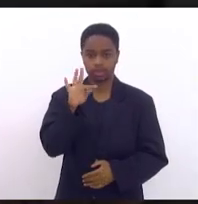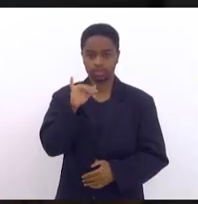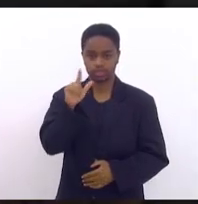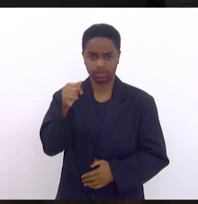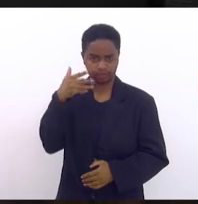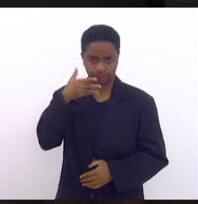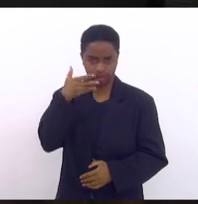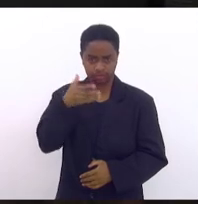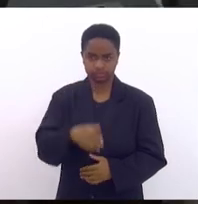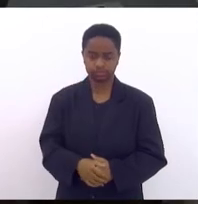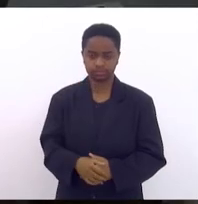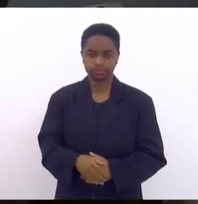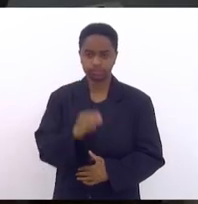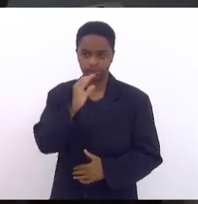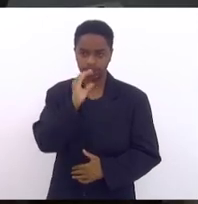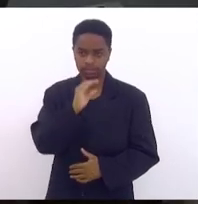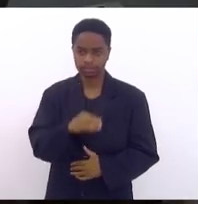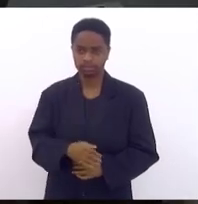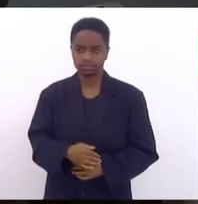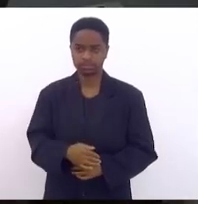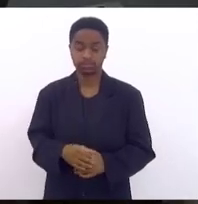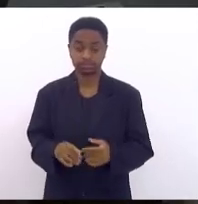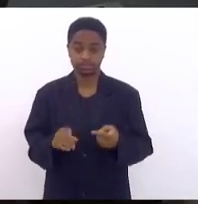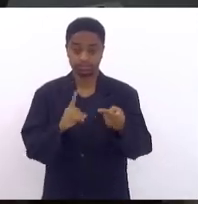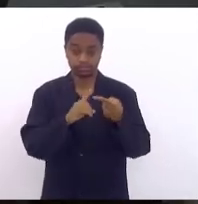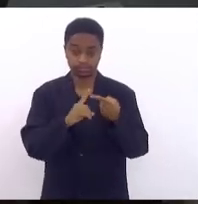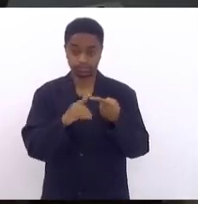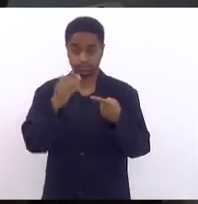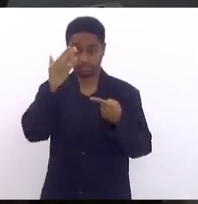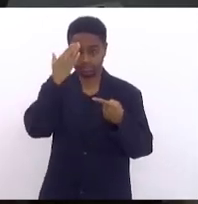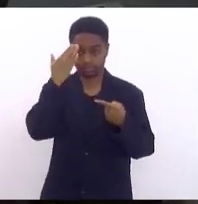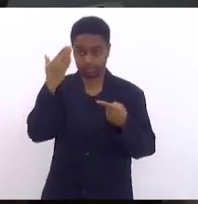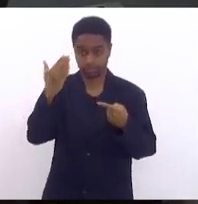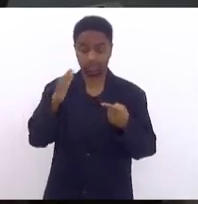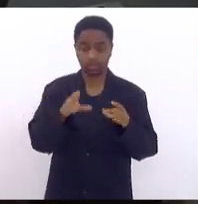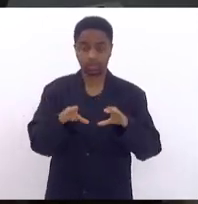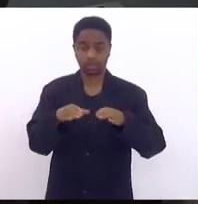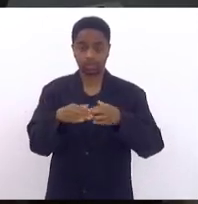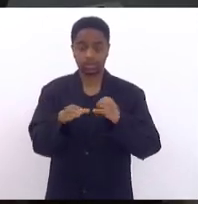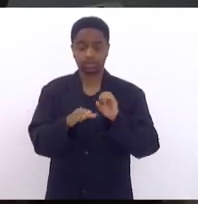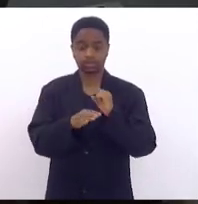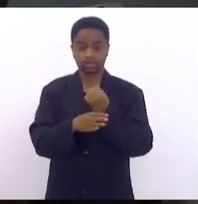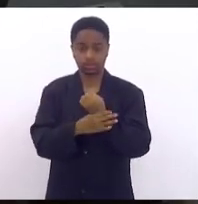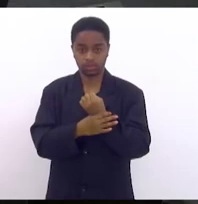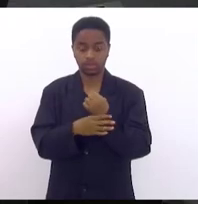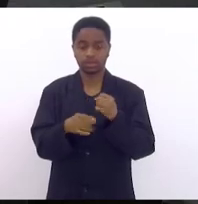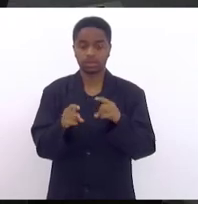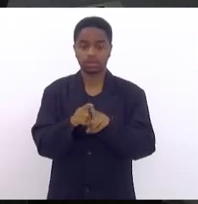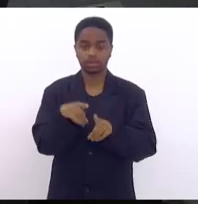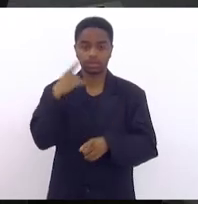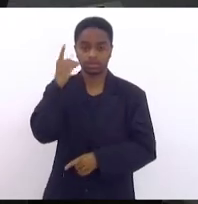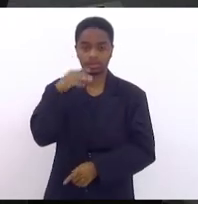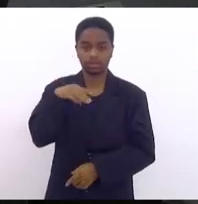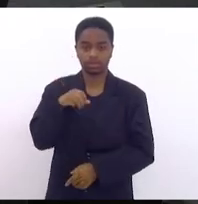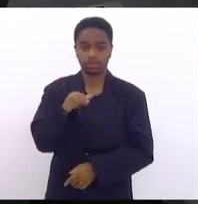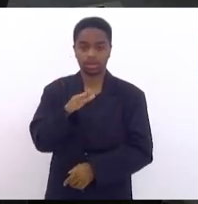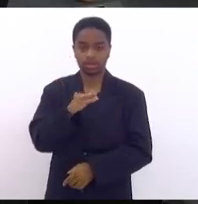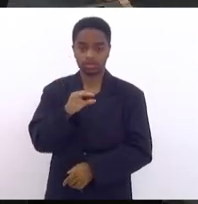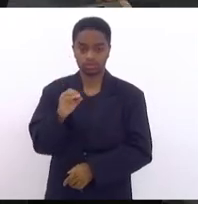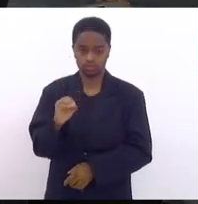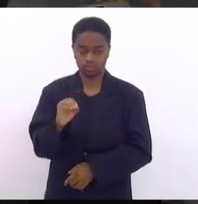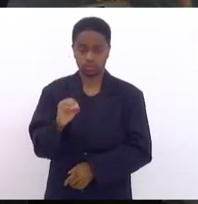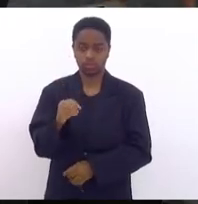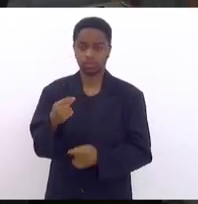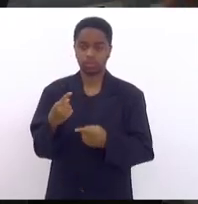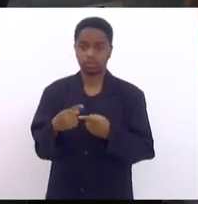É, rapidamente. À vontade. Bom, primeiro, para agradecer à Comissão de Segurança, ao deputado Márcio Gualberto,